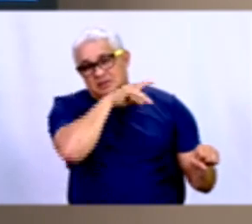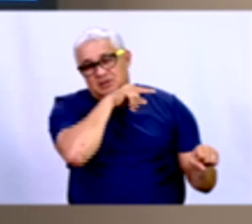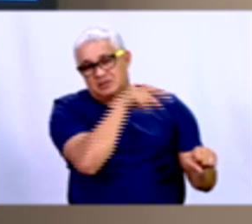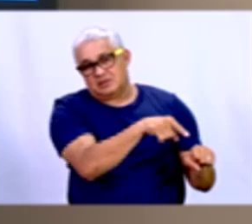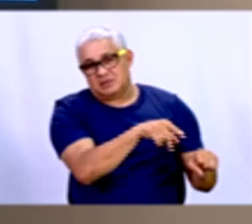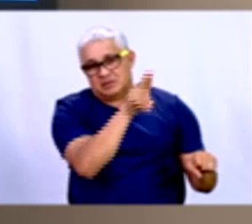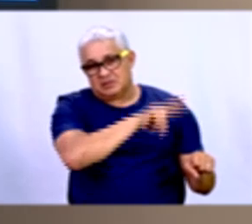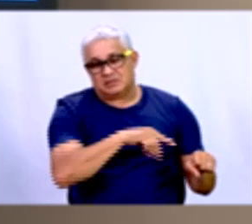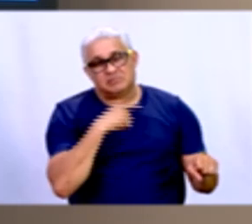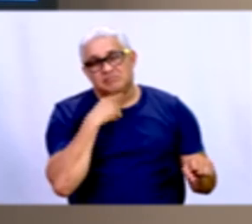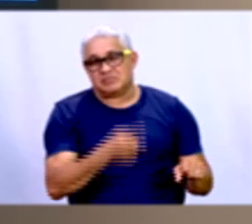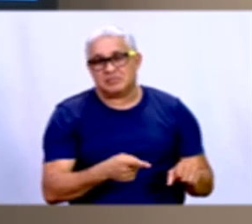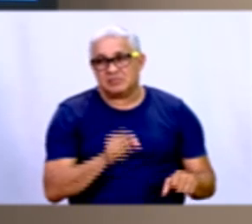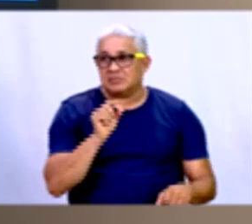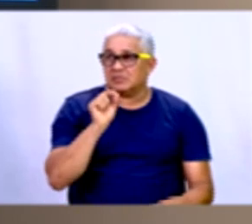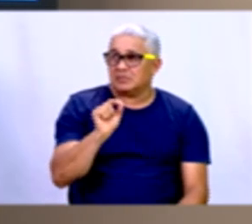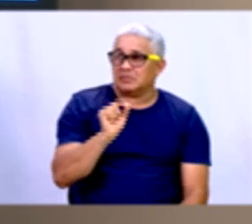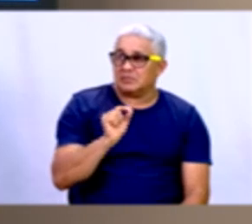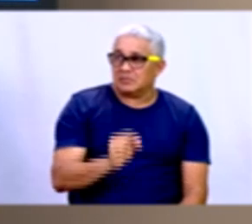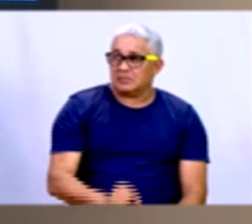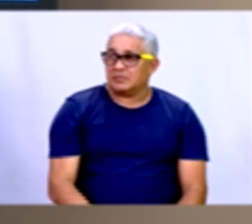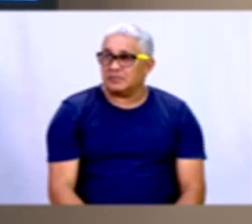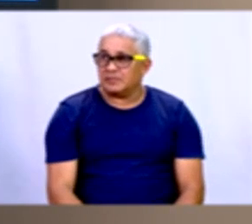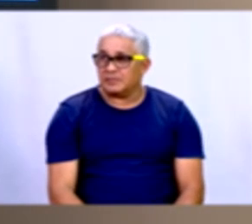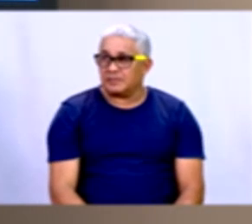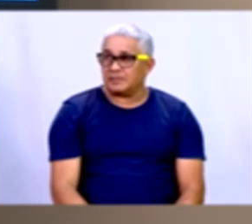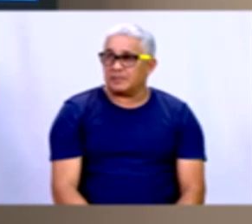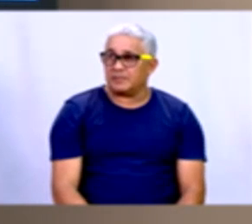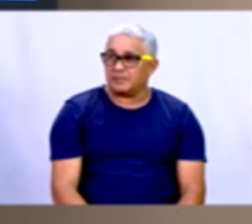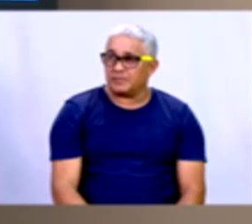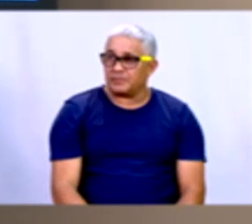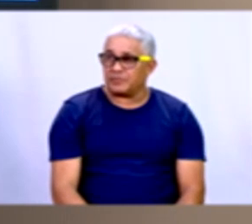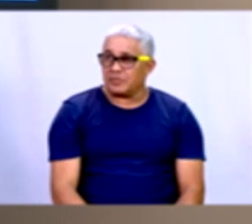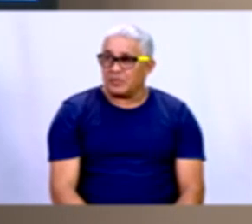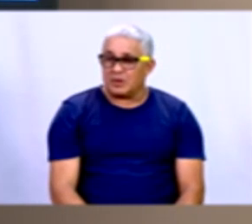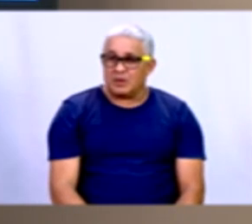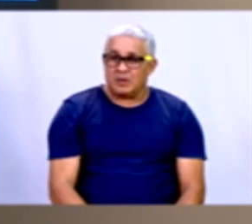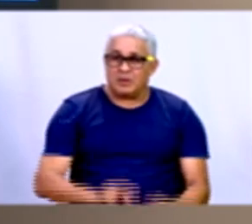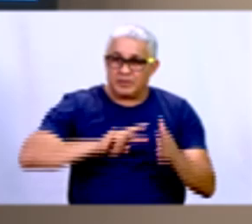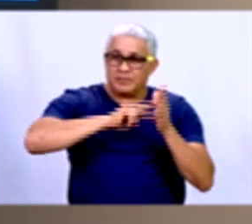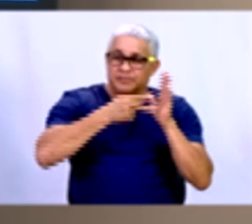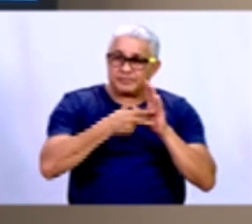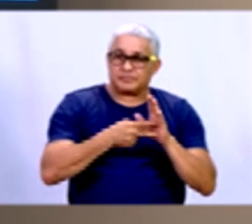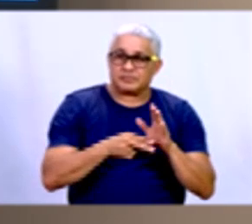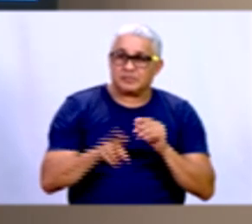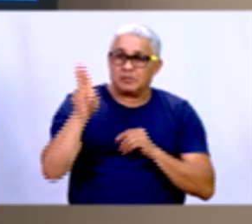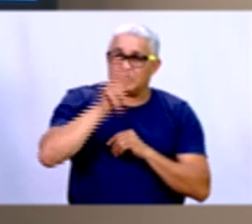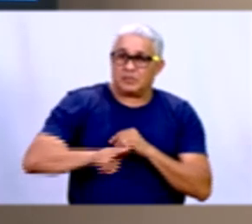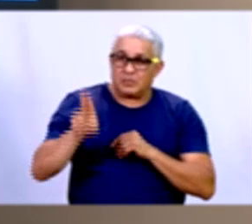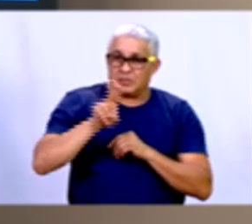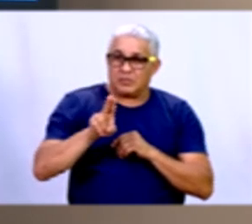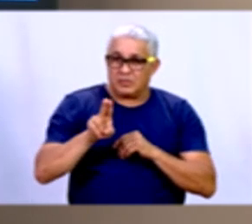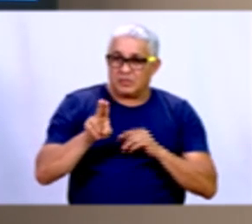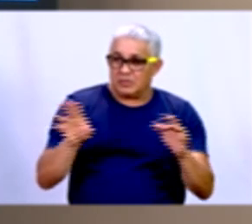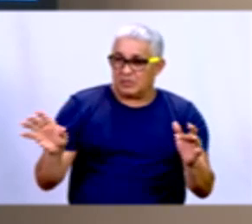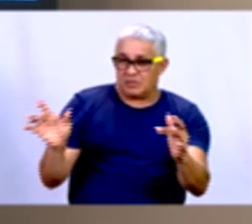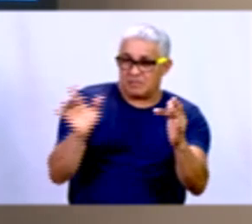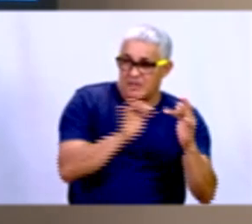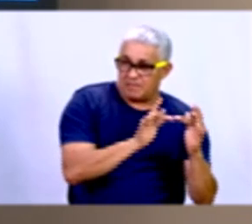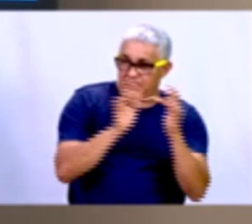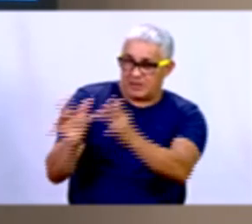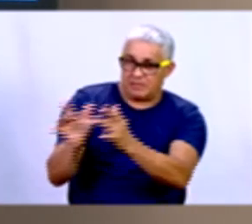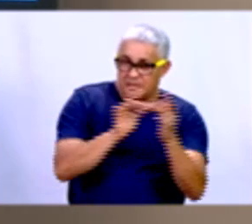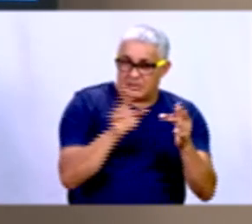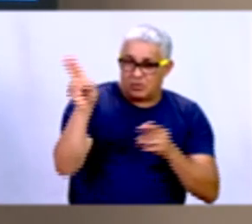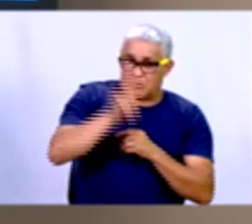utilizável. E o que é ser ubíquo? Ubíquo significa que o uso dele é intuitivo ao usuário. Como assim intuitivo?